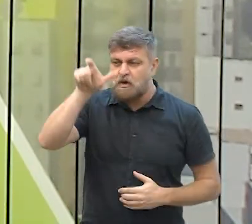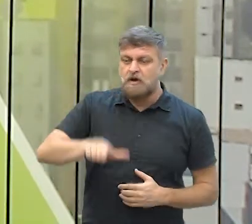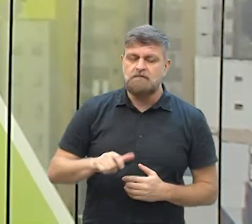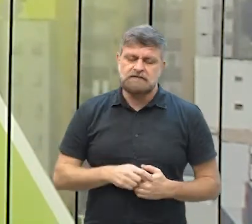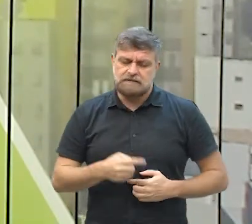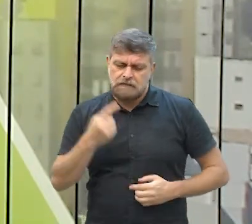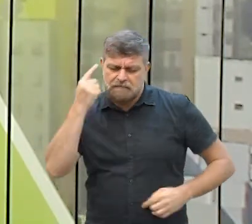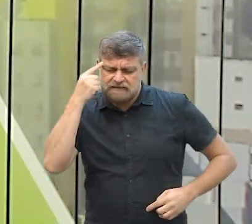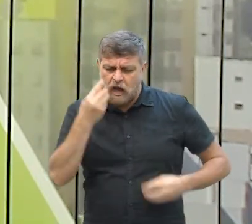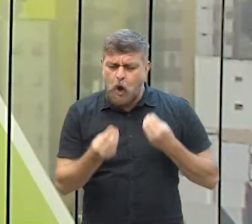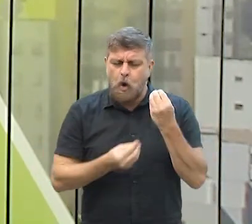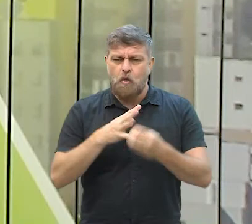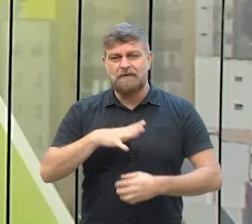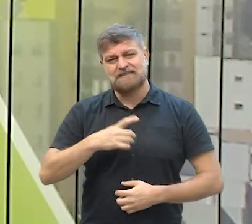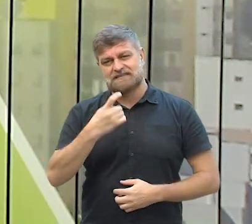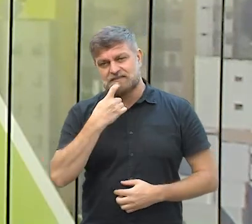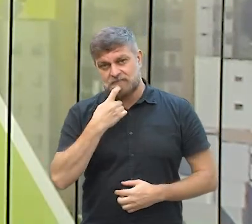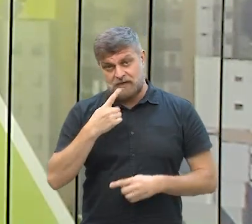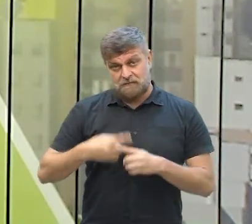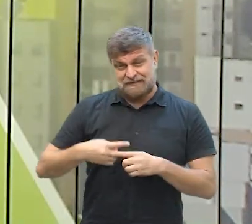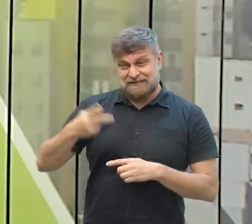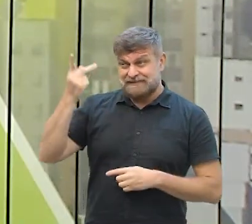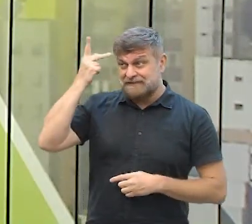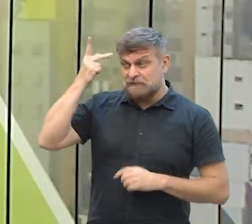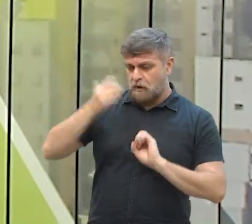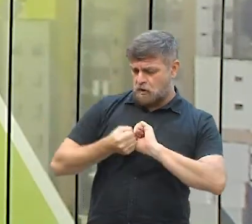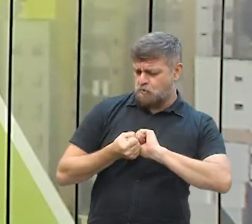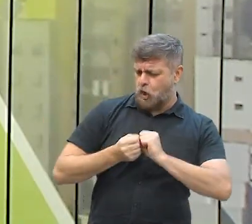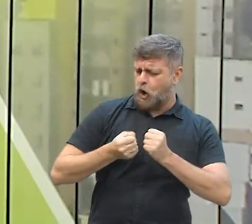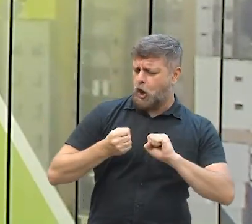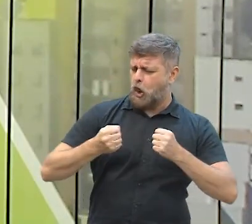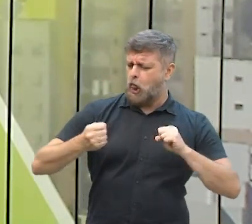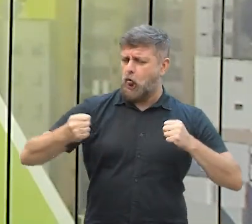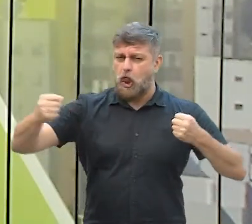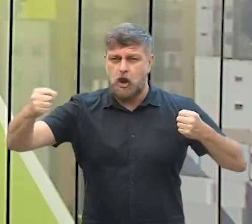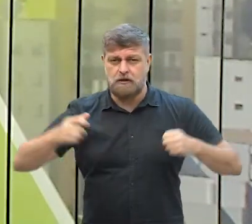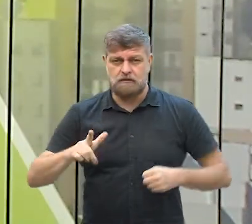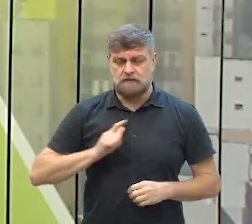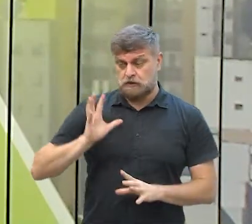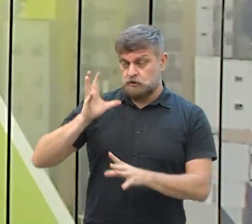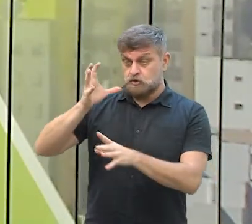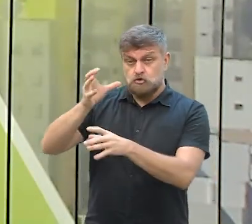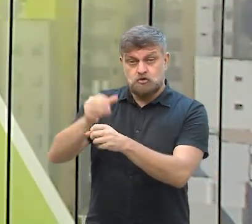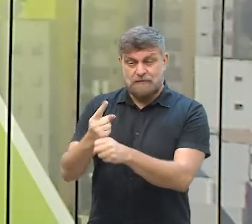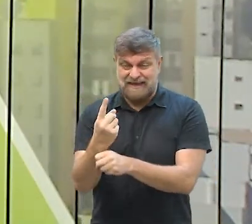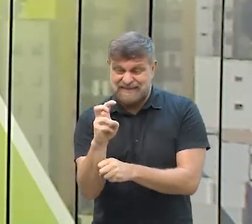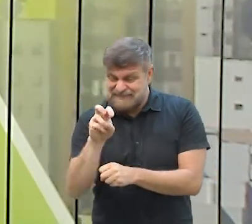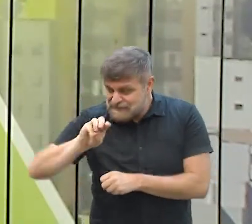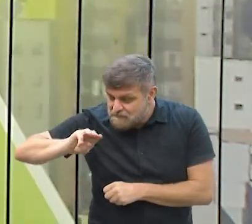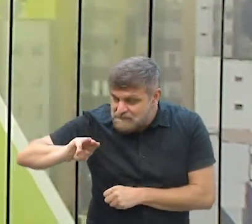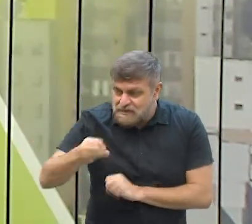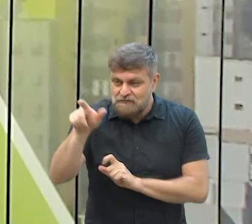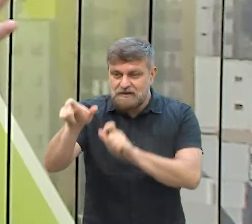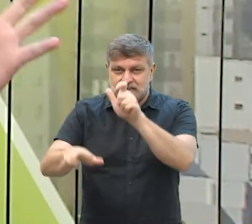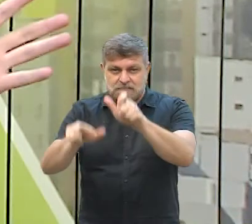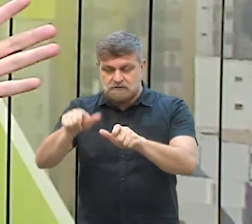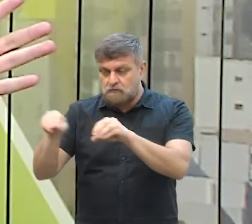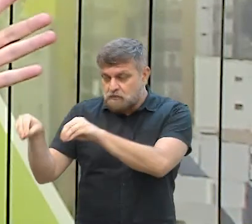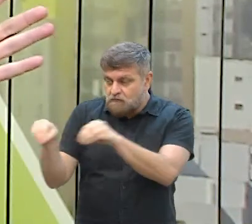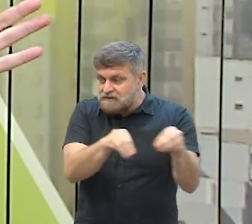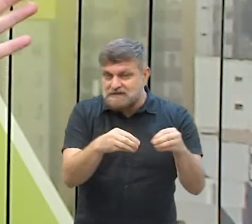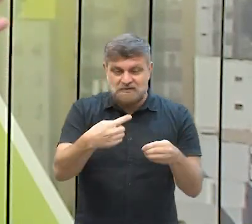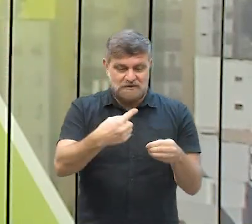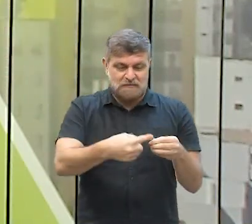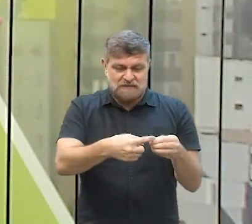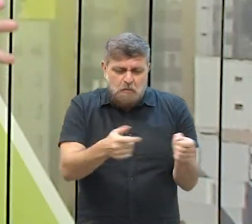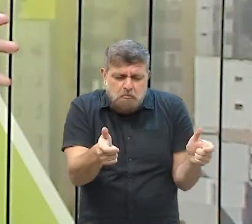uma outra impressão? Porque São Paulo é uma cidade gigantesca, região metropolitana, 15 milhões de pessoas. Quando você vai para o